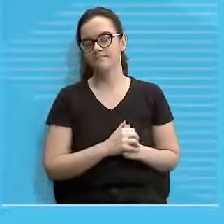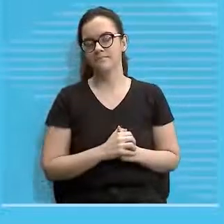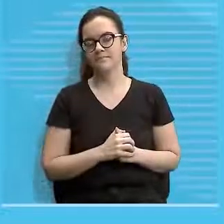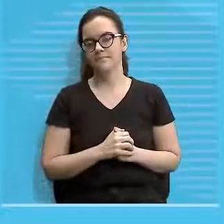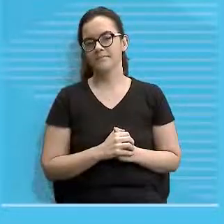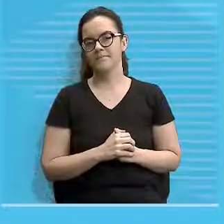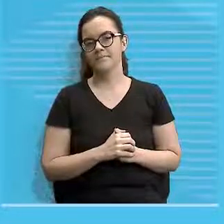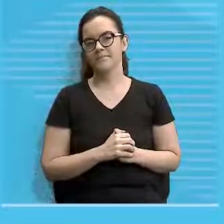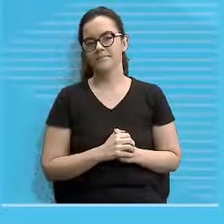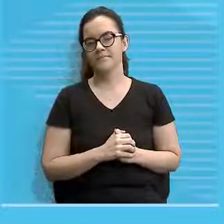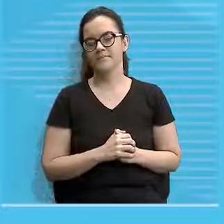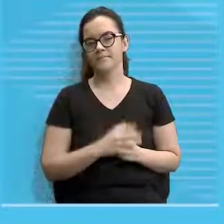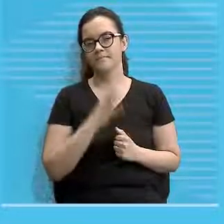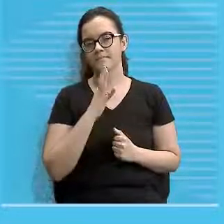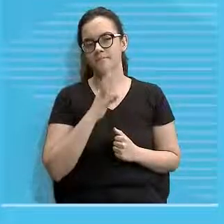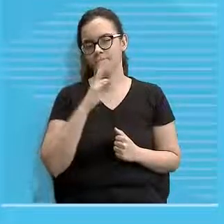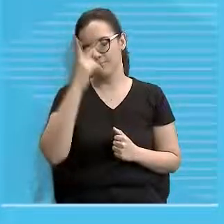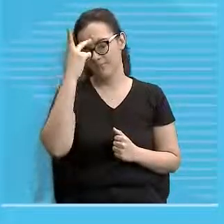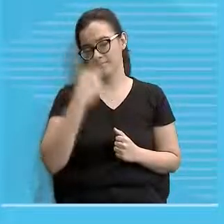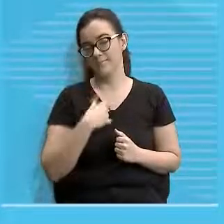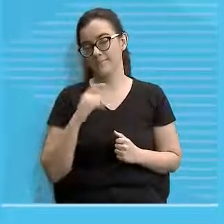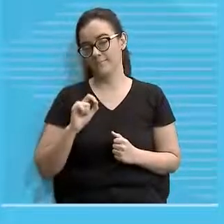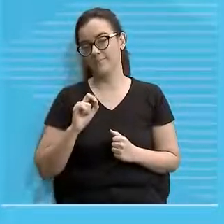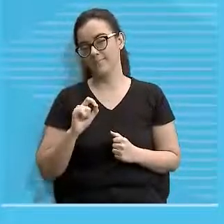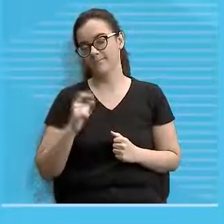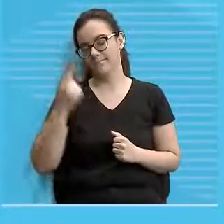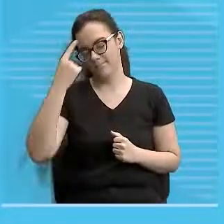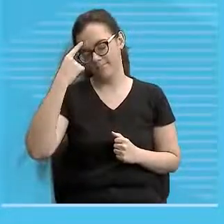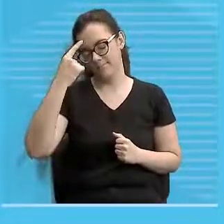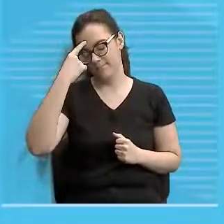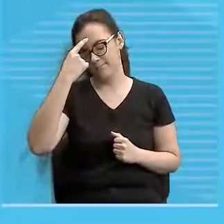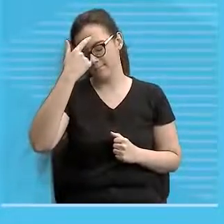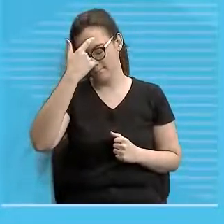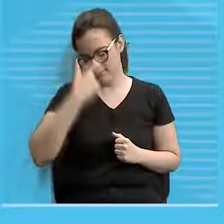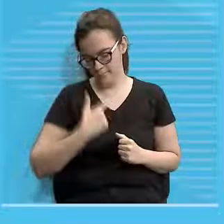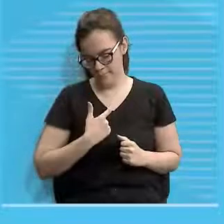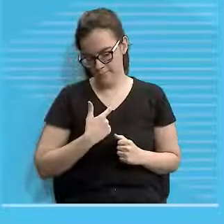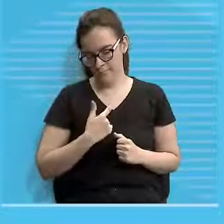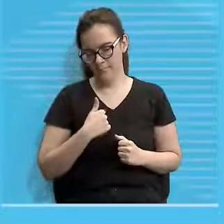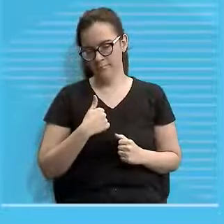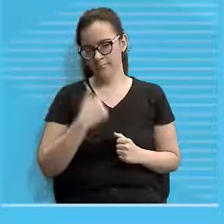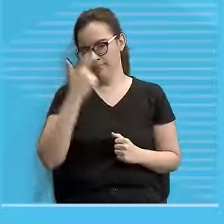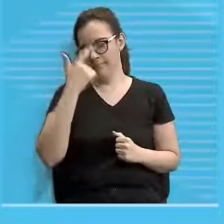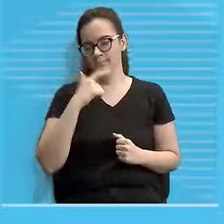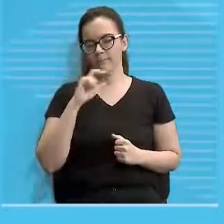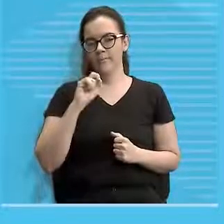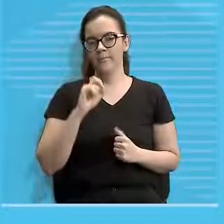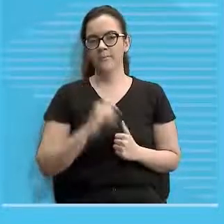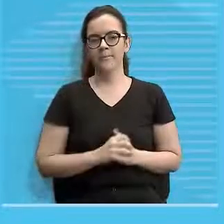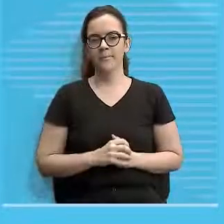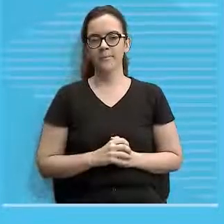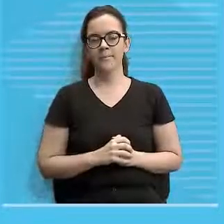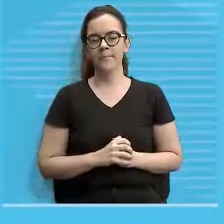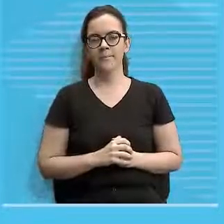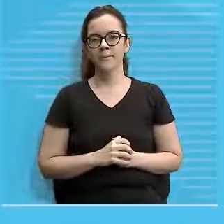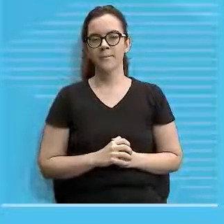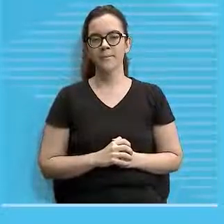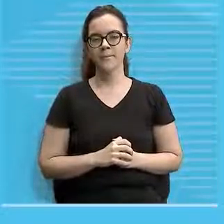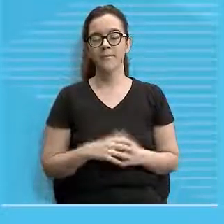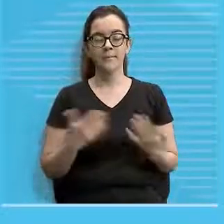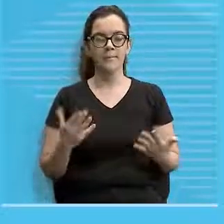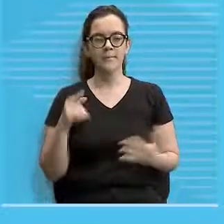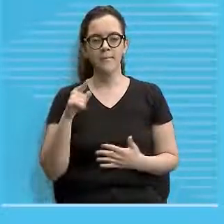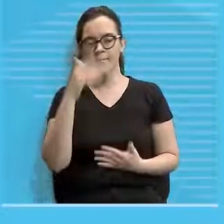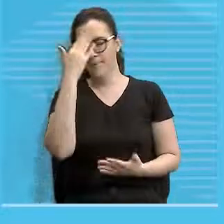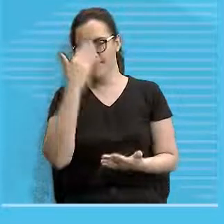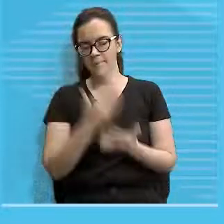si, sobre suas forças, sobre quem é você, sobre aquilo que você acredita